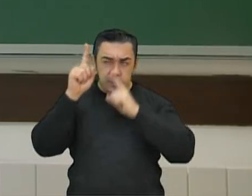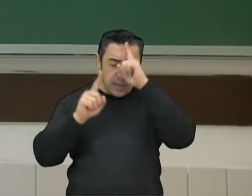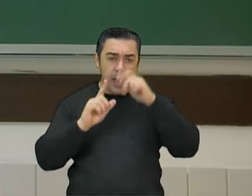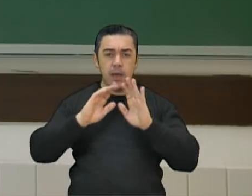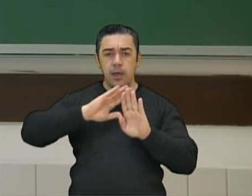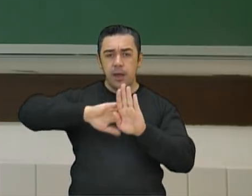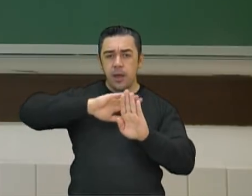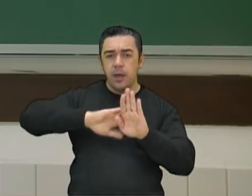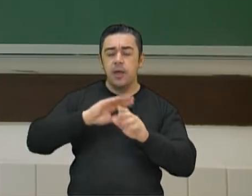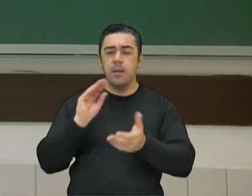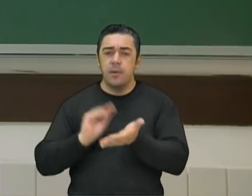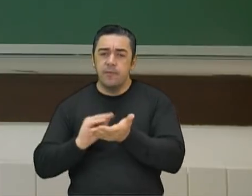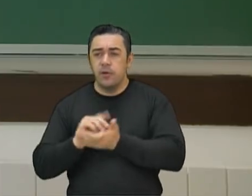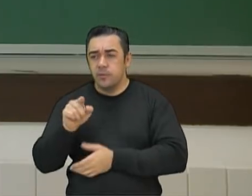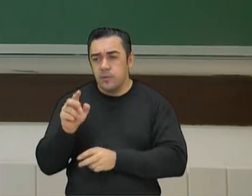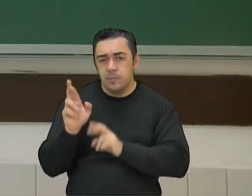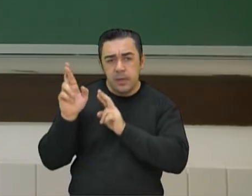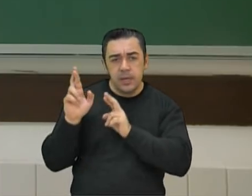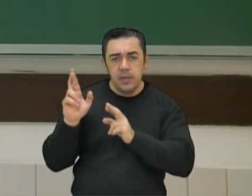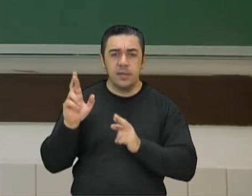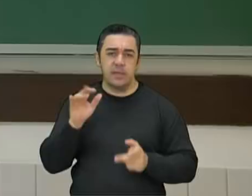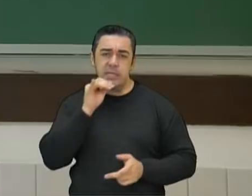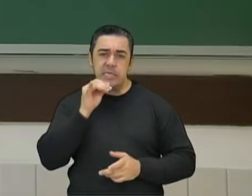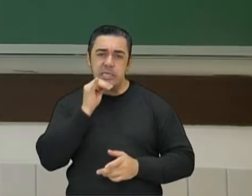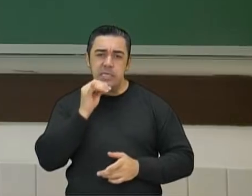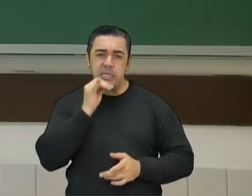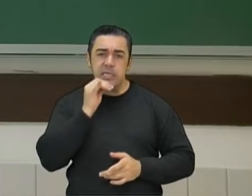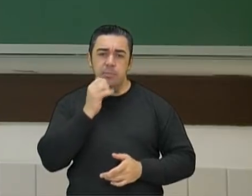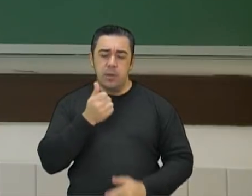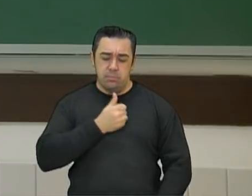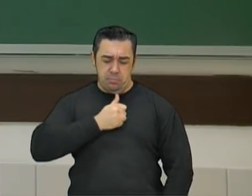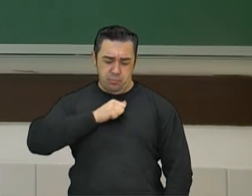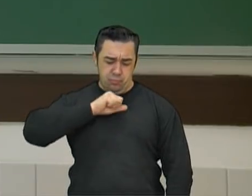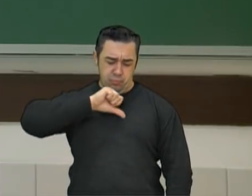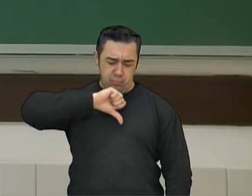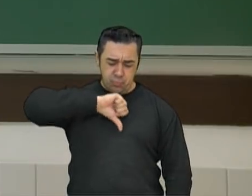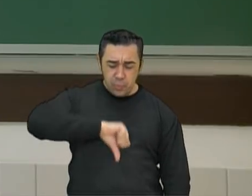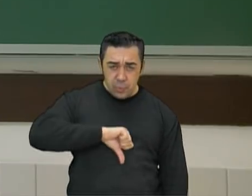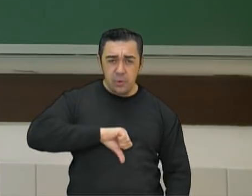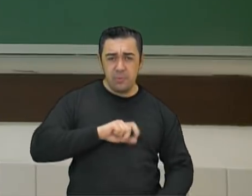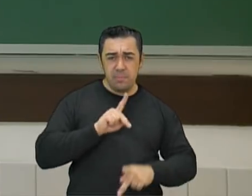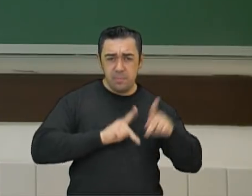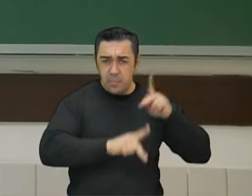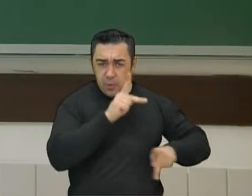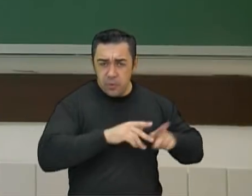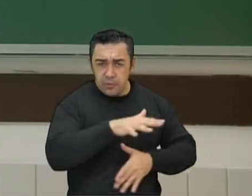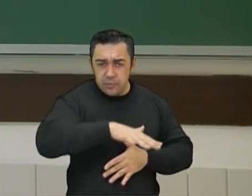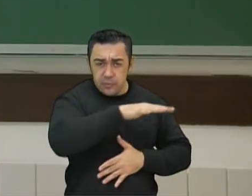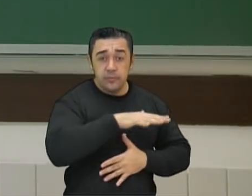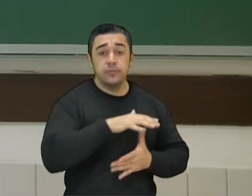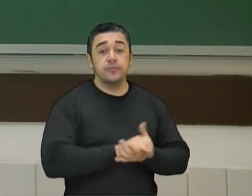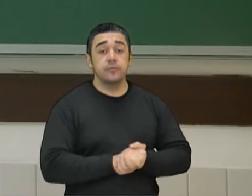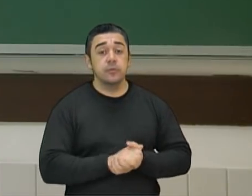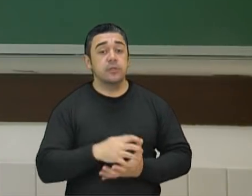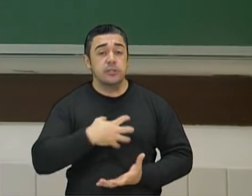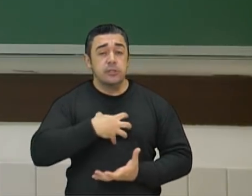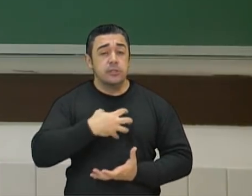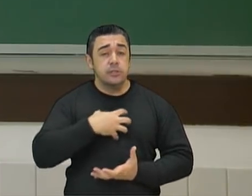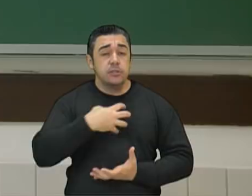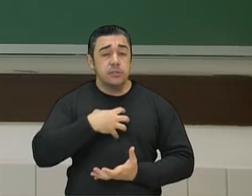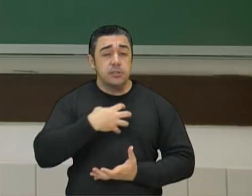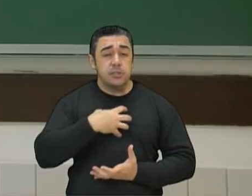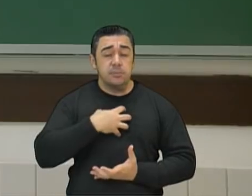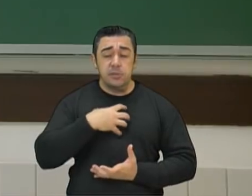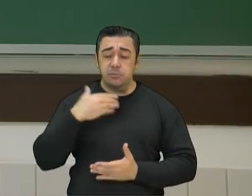de esperança, para a baixa estima do povo, para esse sentimento de